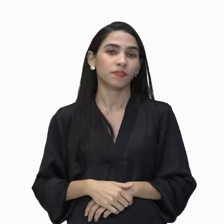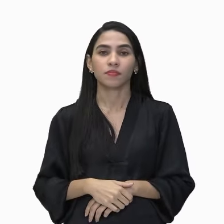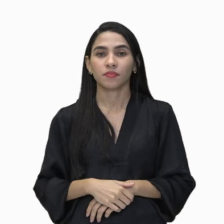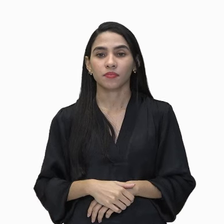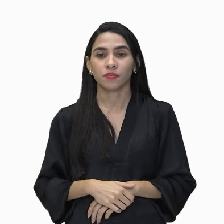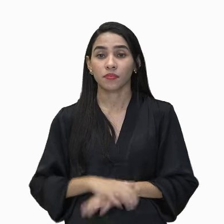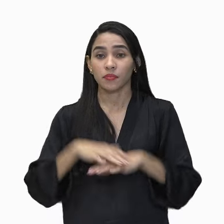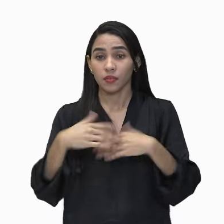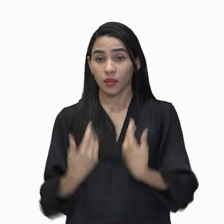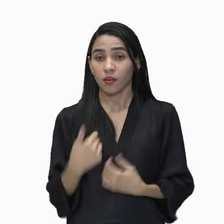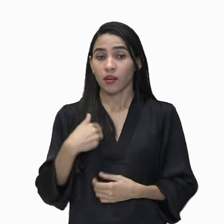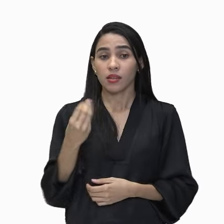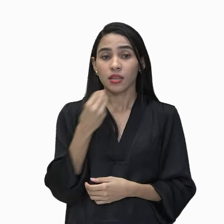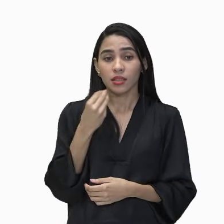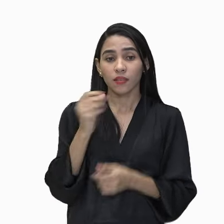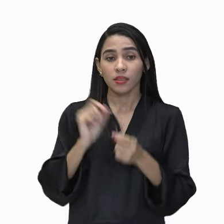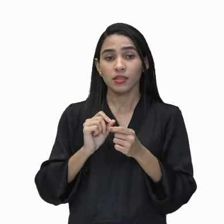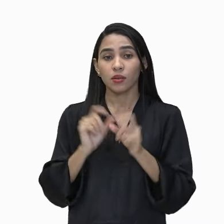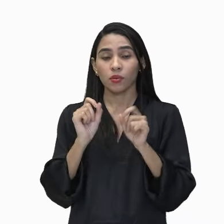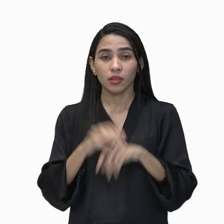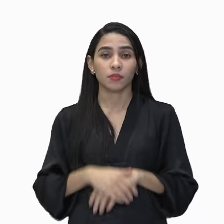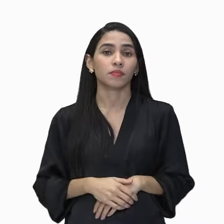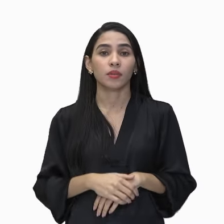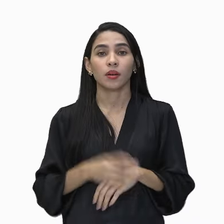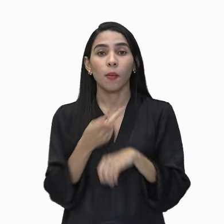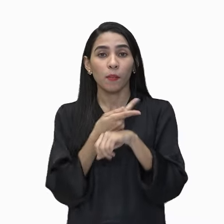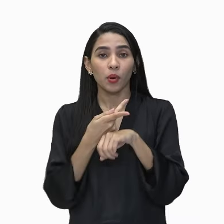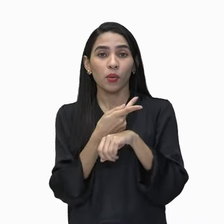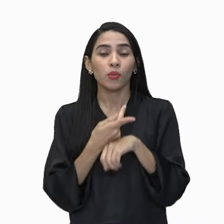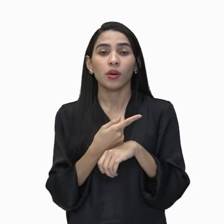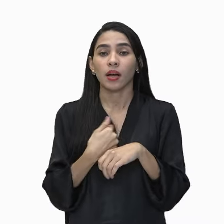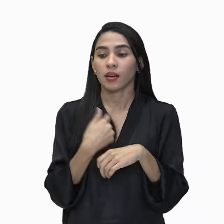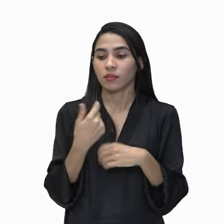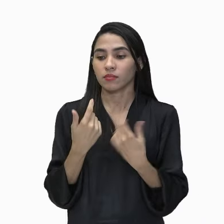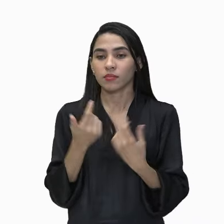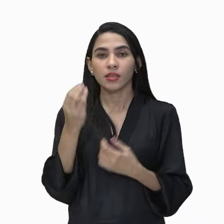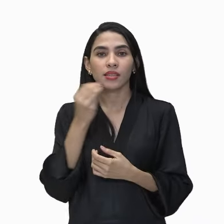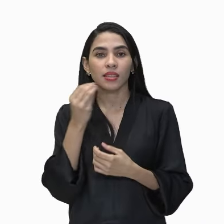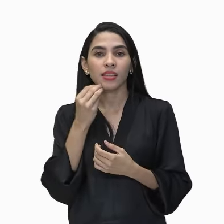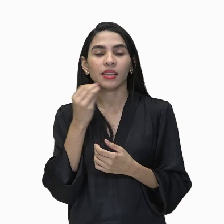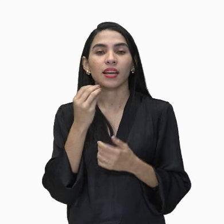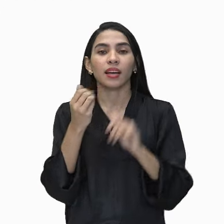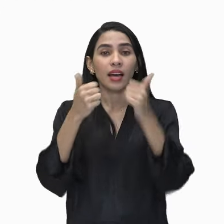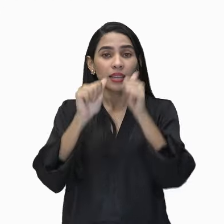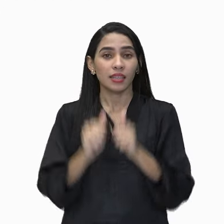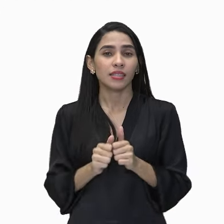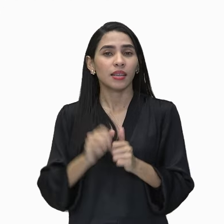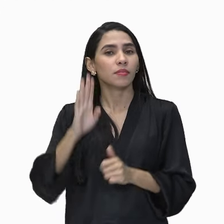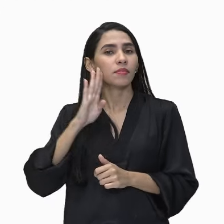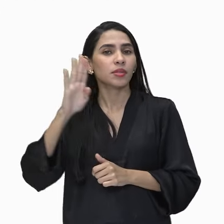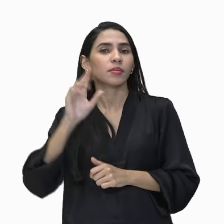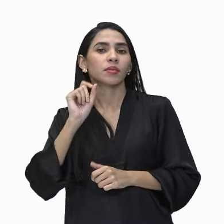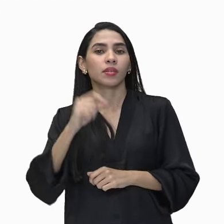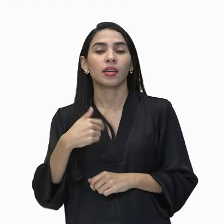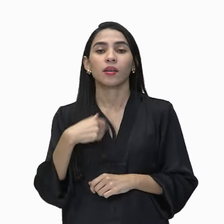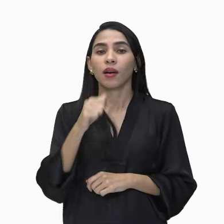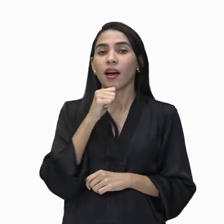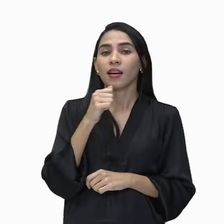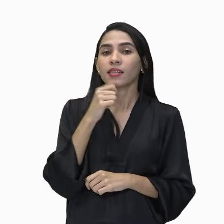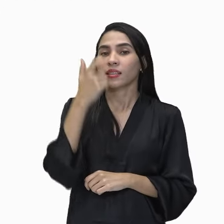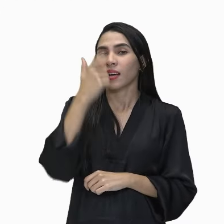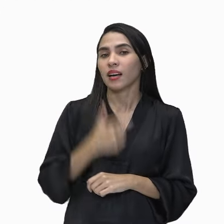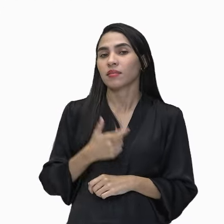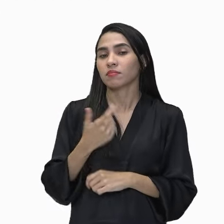aí eu vou tentar fazer o quê? Buscar me realizar, mas buscar realizar principalmente aquilo que eu ainda não